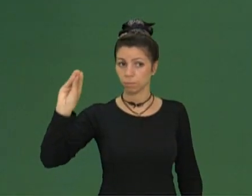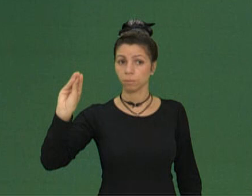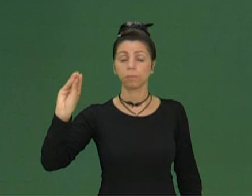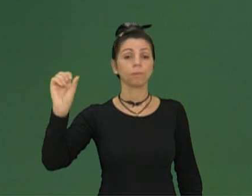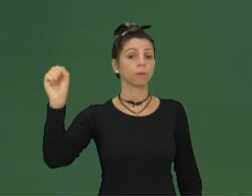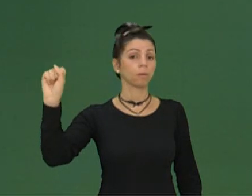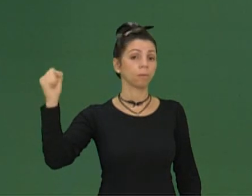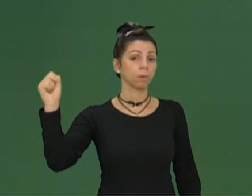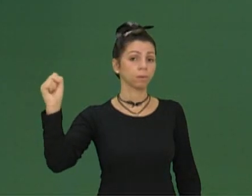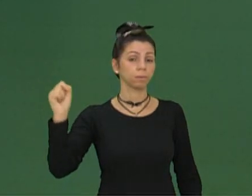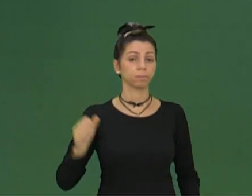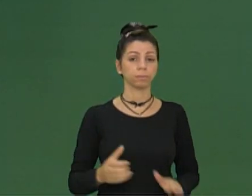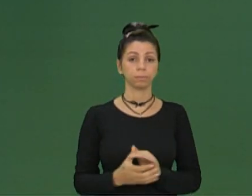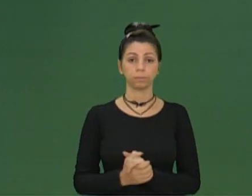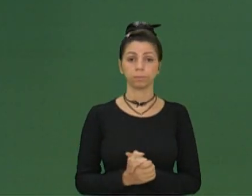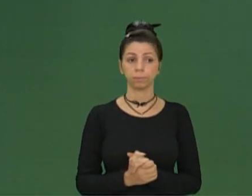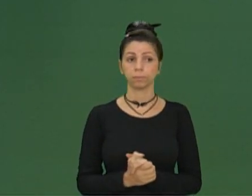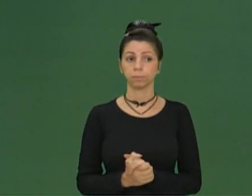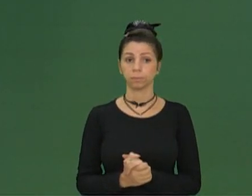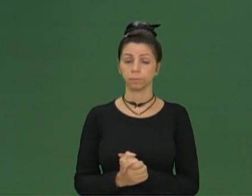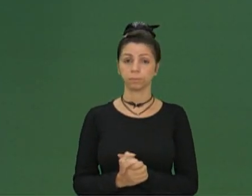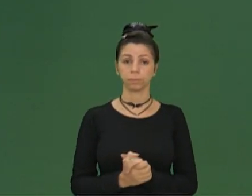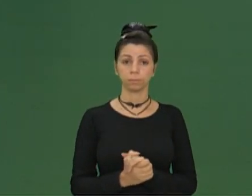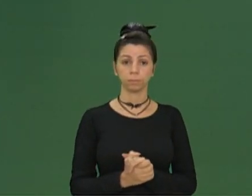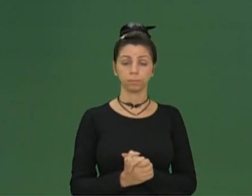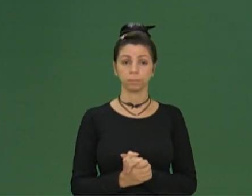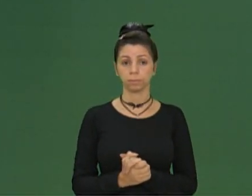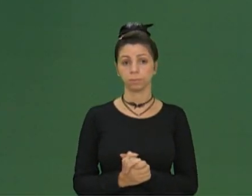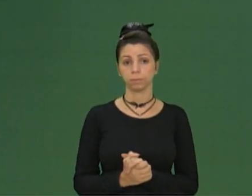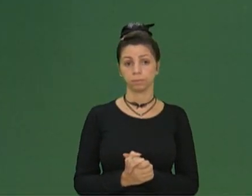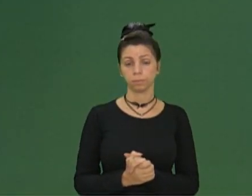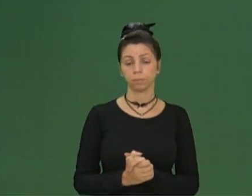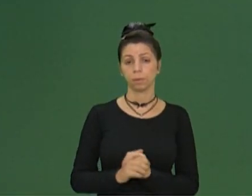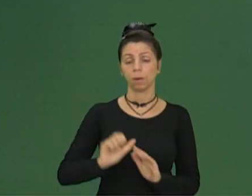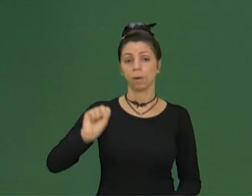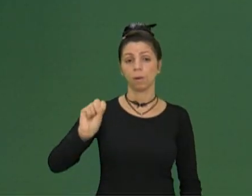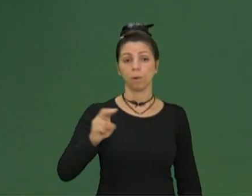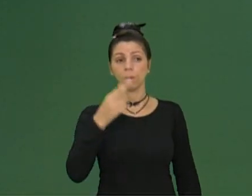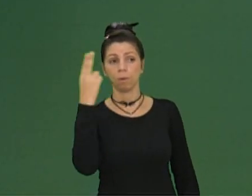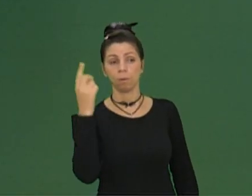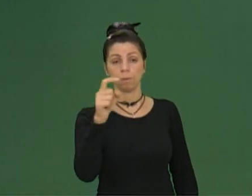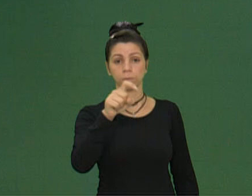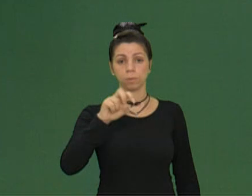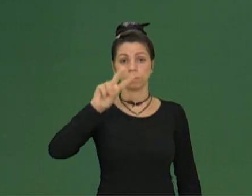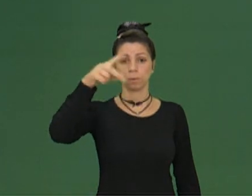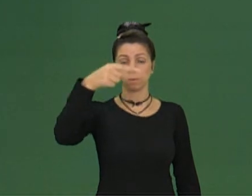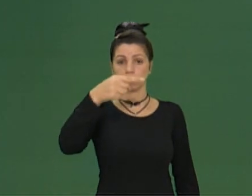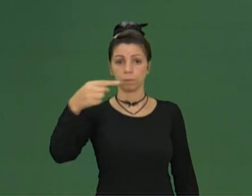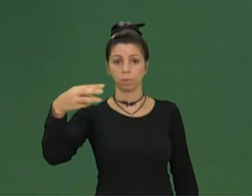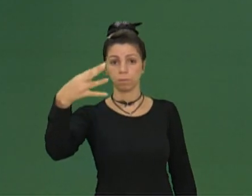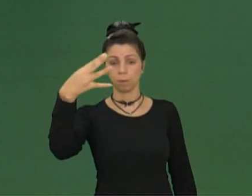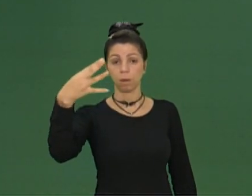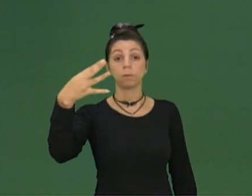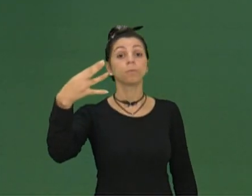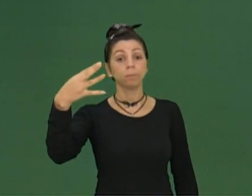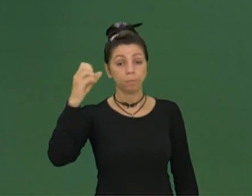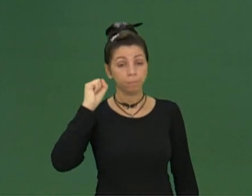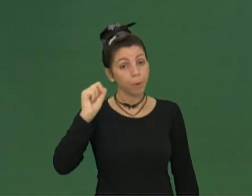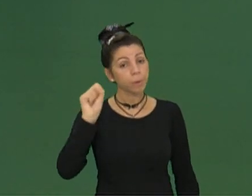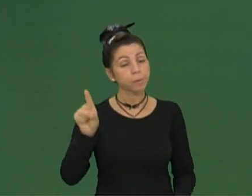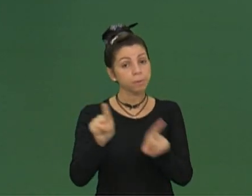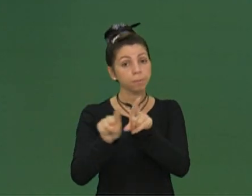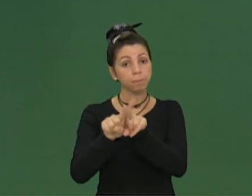8. Ou esse x quadrado menos 4 pode ser quem? Menos 8, certo? Vamos